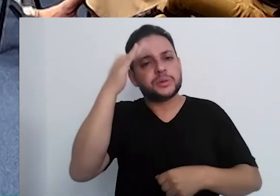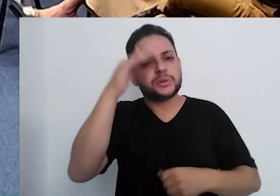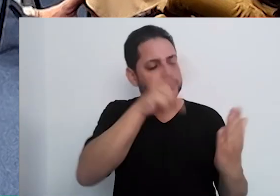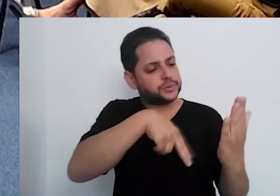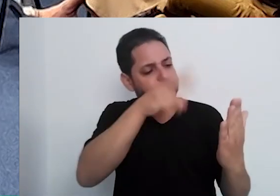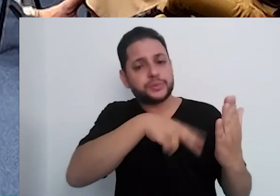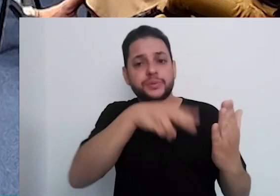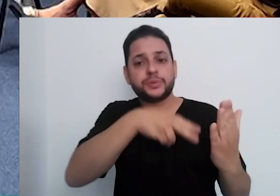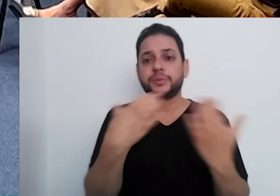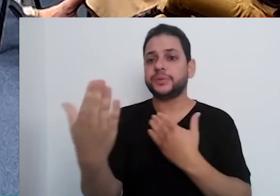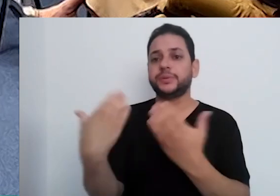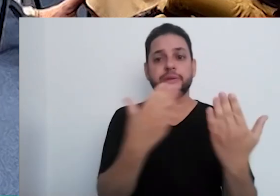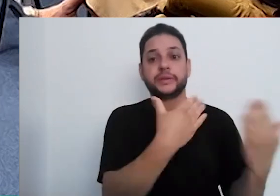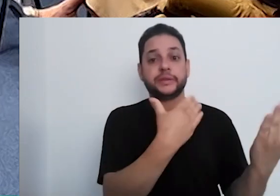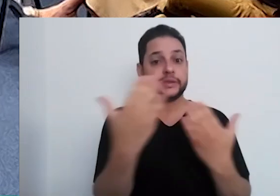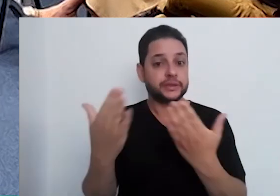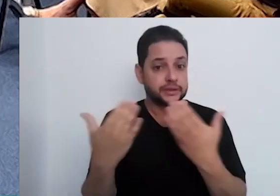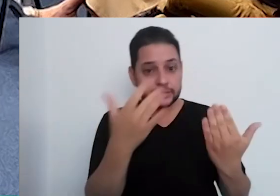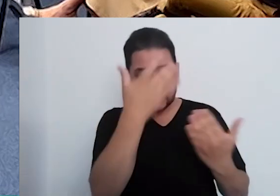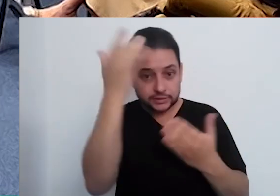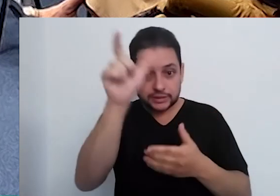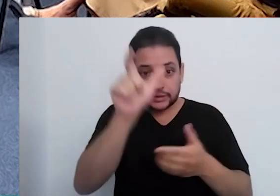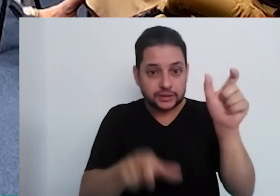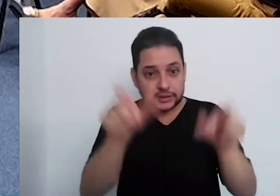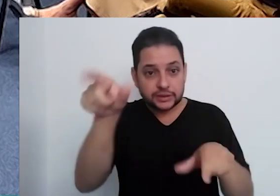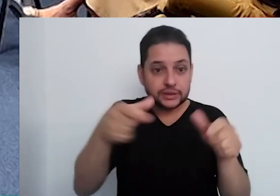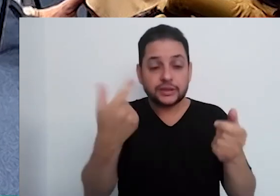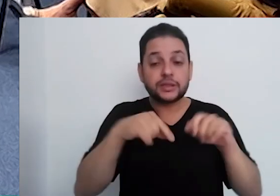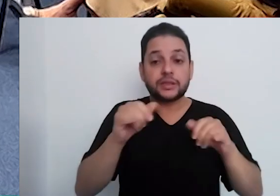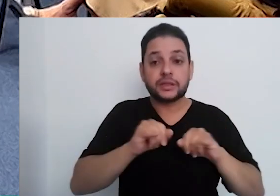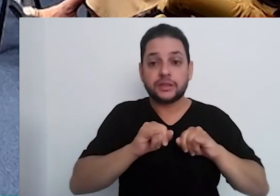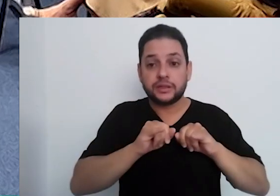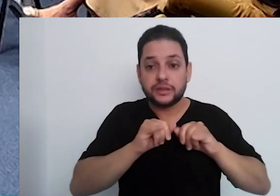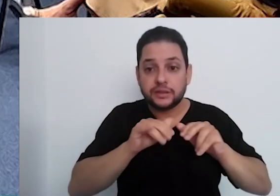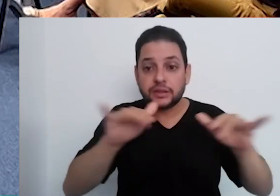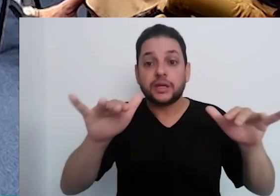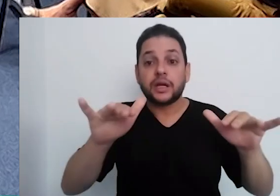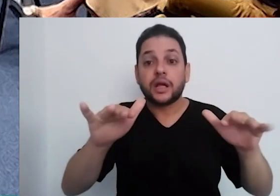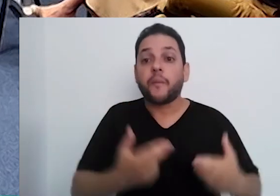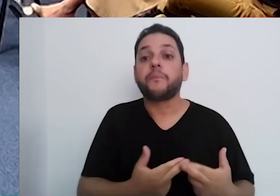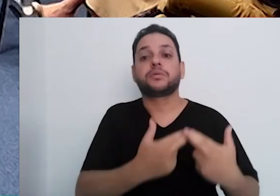pessoas para poder eh transmitir aquilo pro público de uma maneira responsável